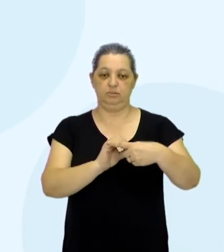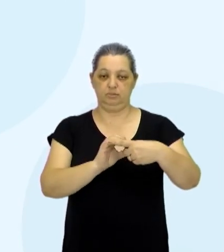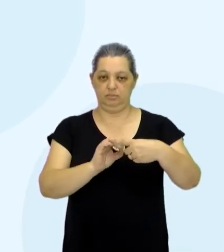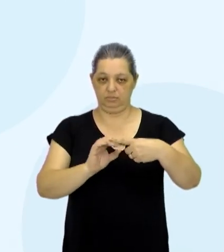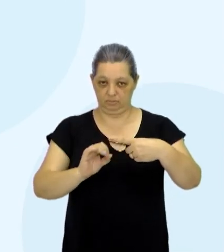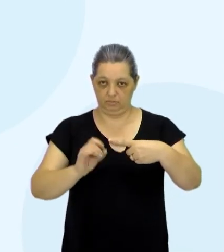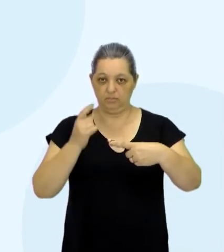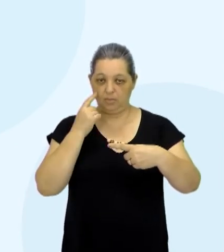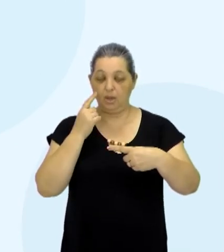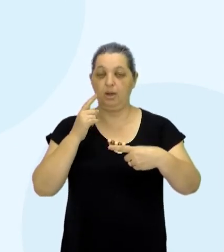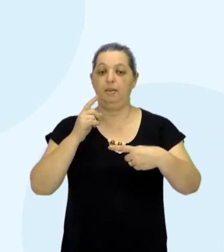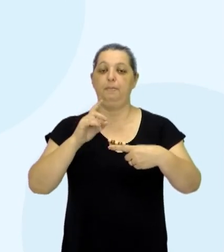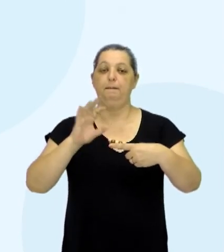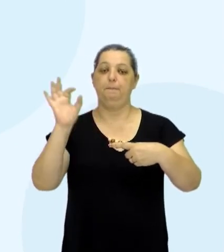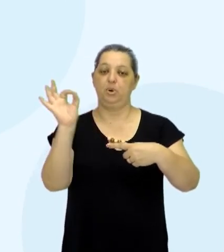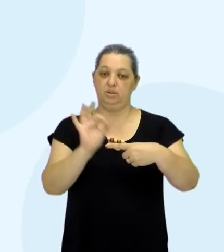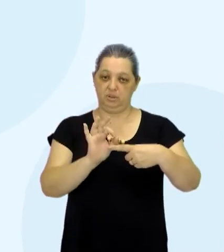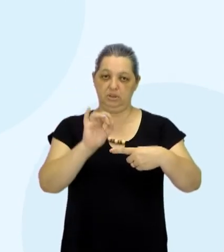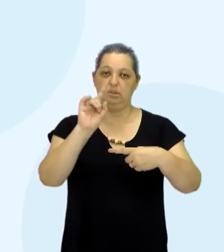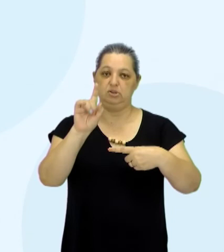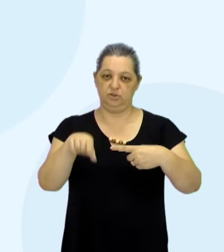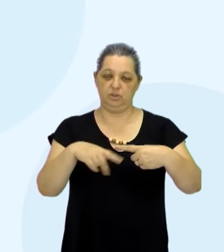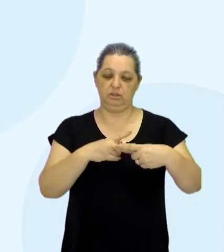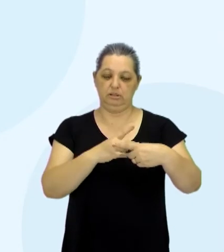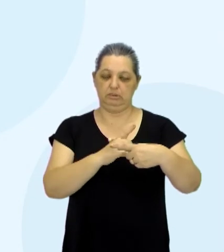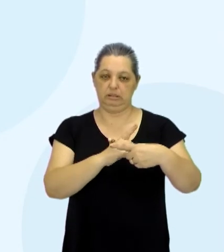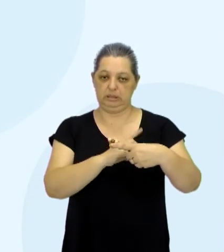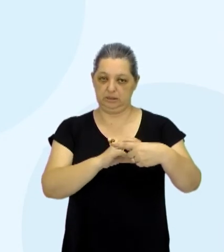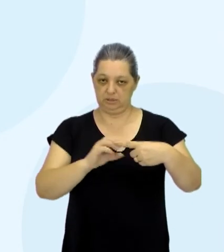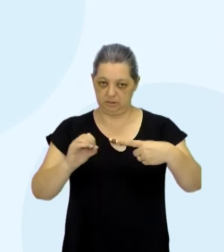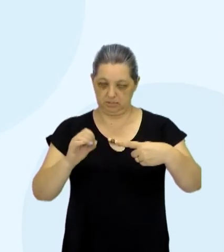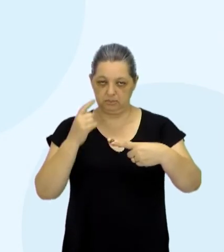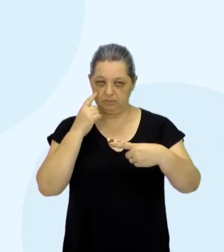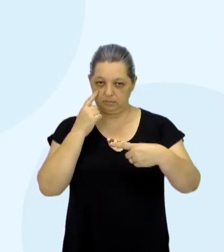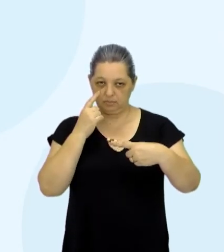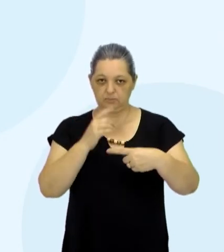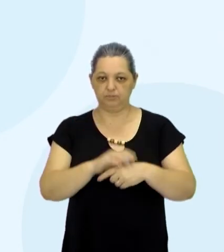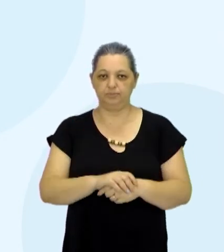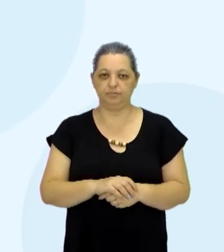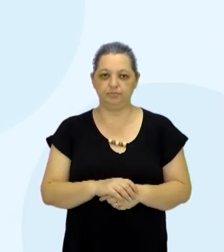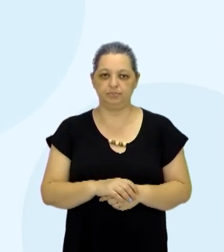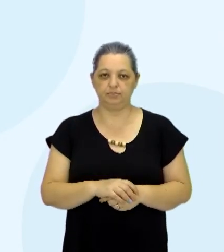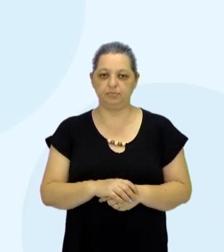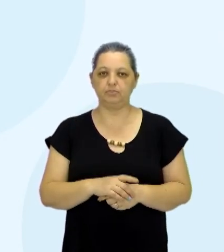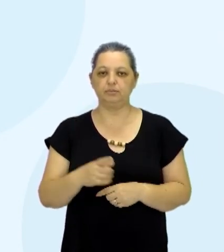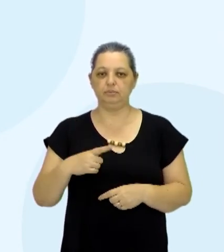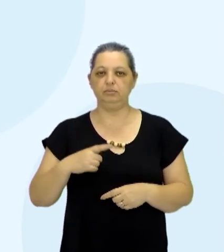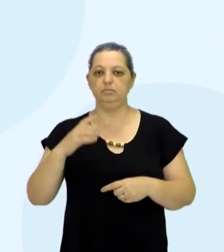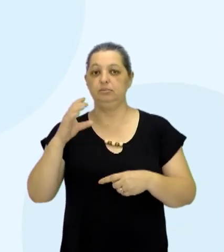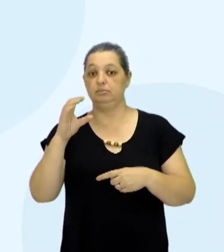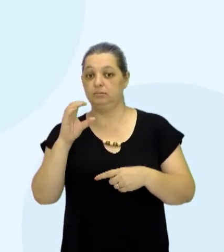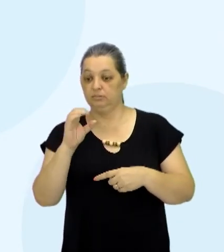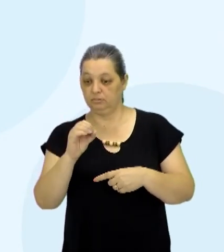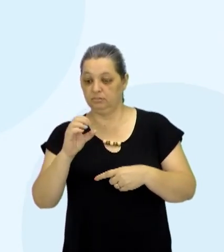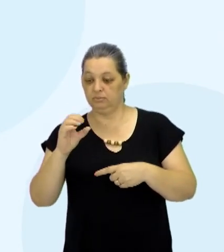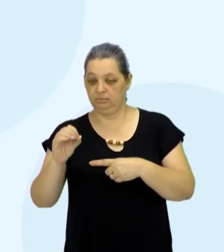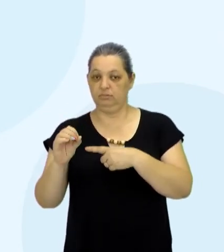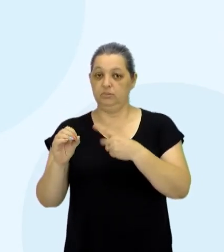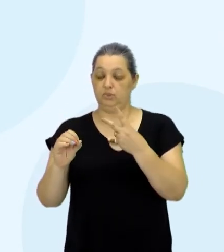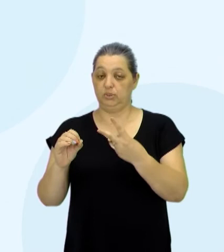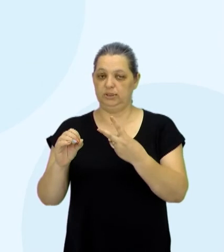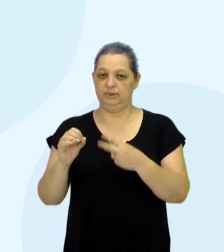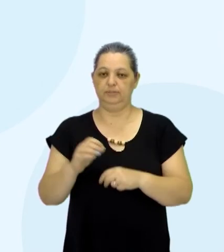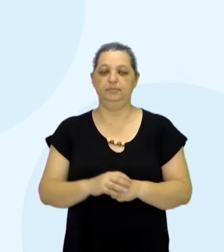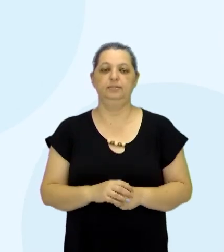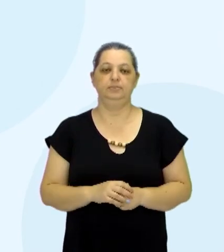falou em porcentagem, é sobre 100. Tá, só que o 2,33 tem 2 zeros. Bom, se tem 2 zeros, eu falando já